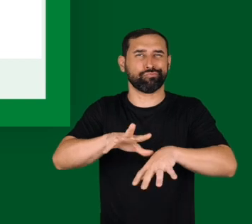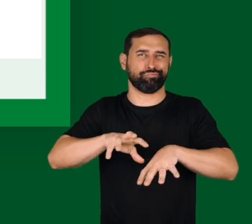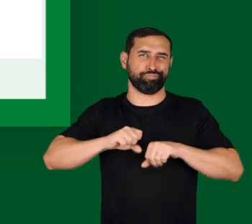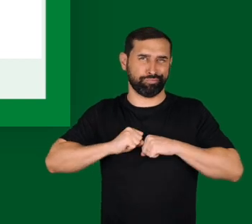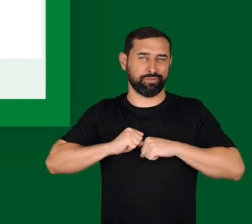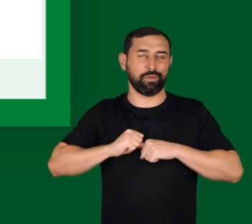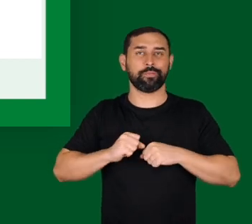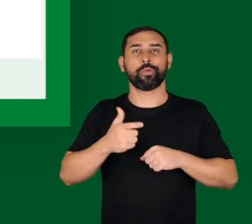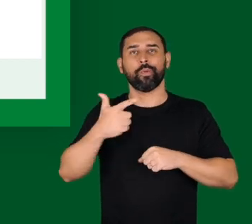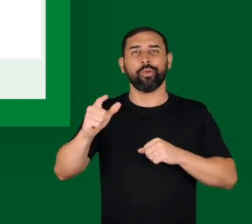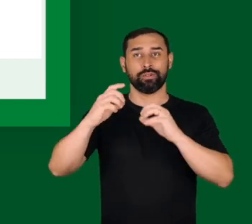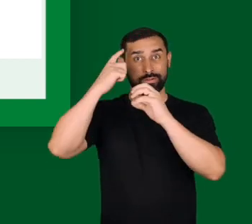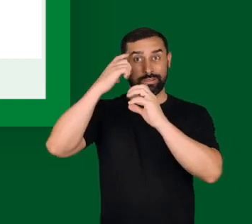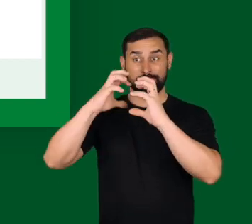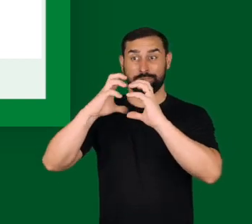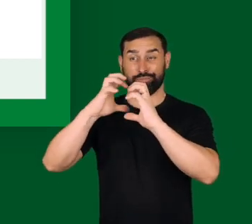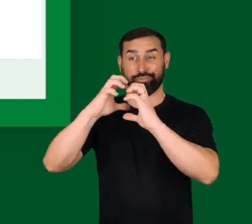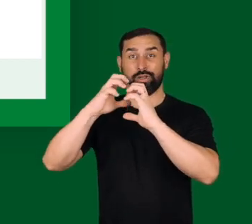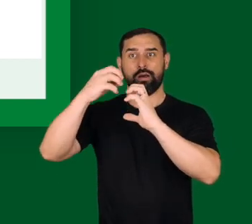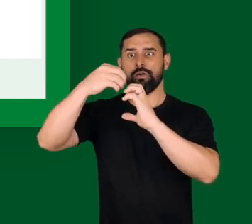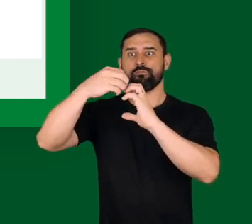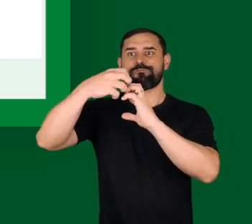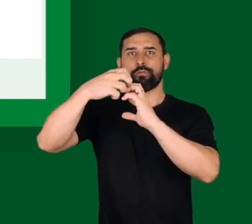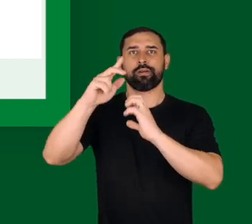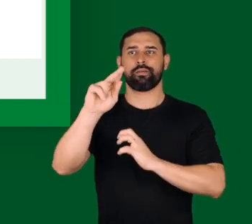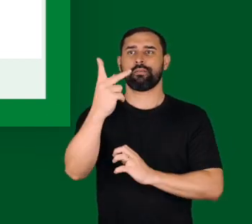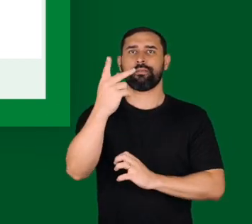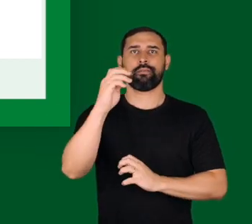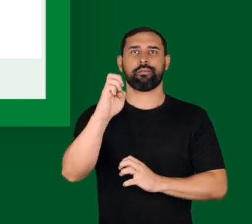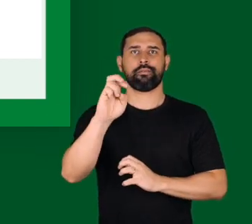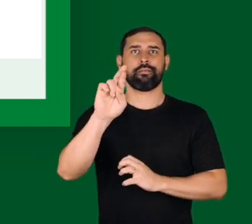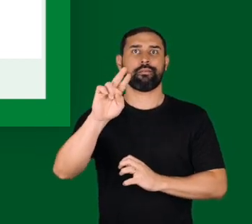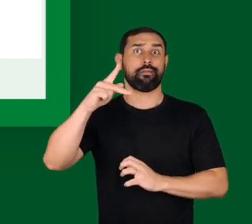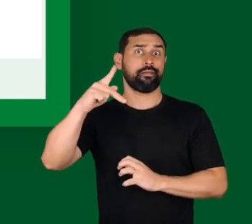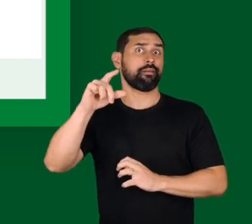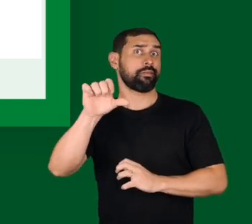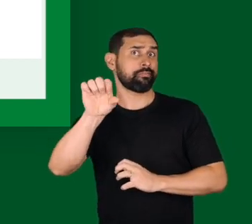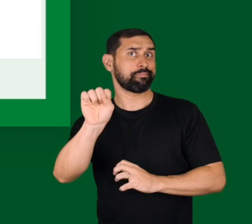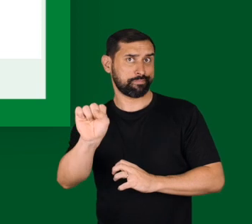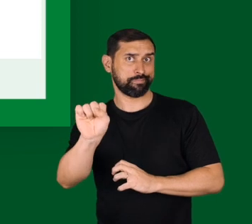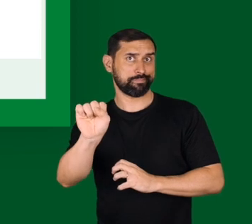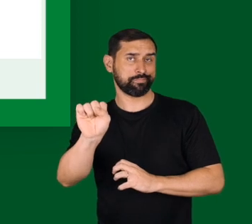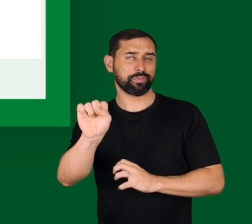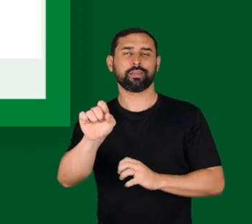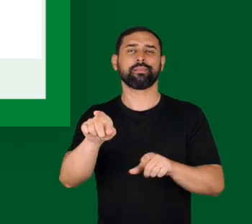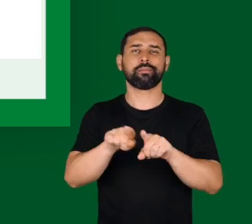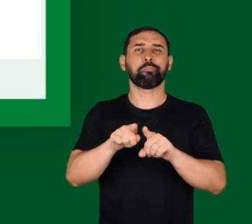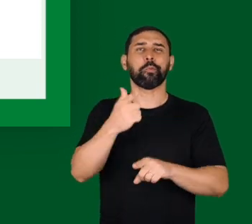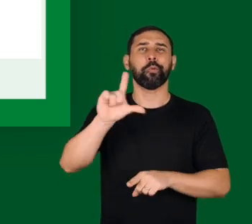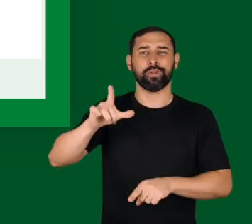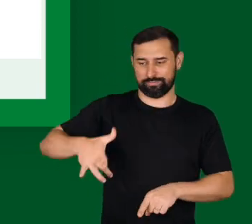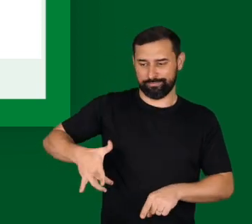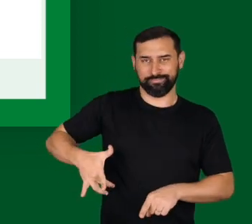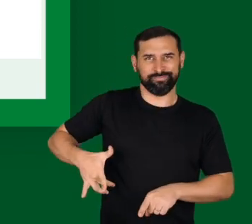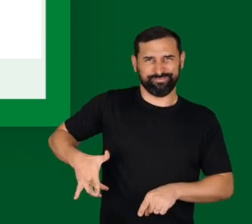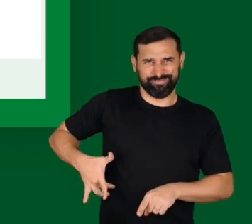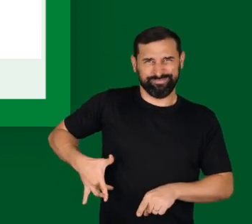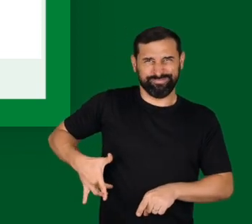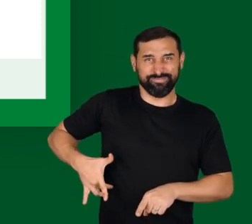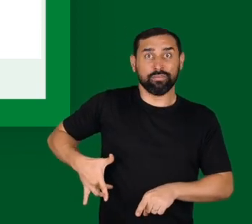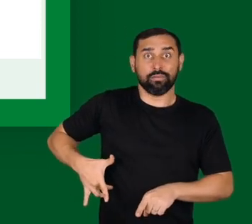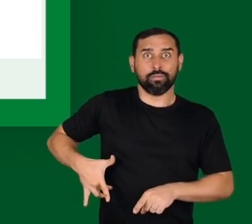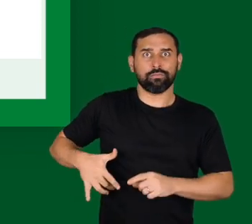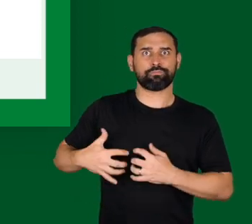As encefalopatias por herpes também podem ser causas de convulsão no período neonatal, e o kernícteros, que